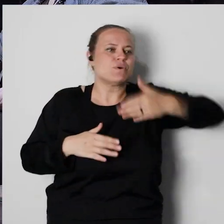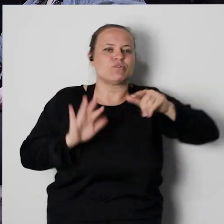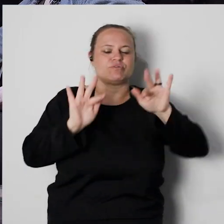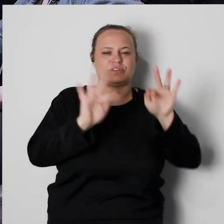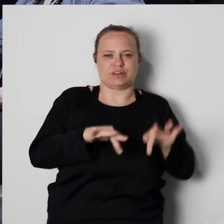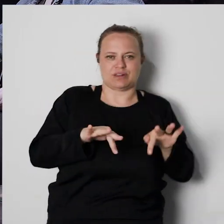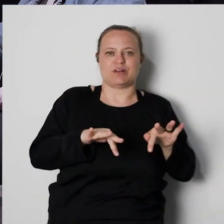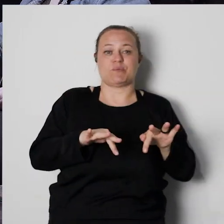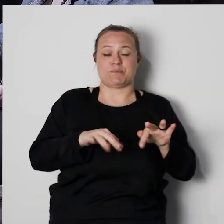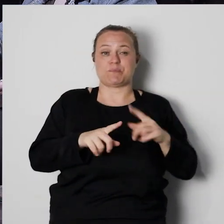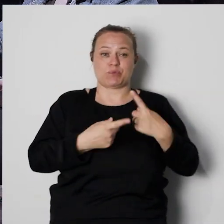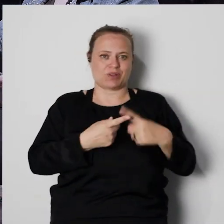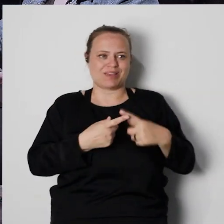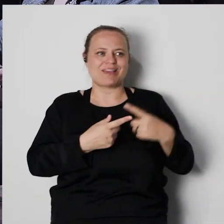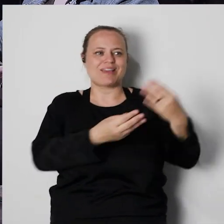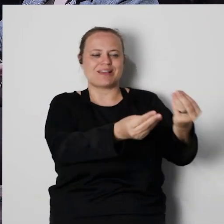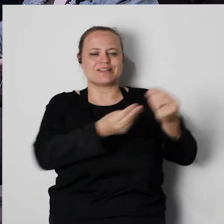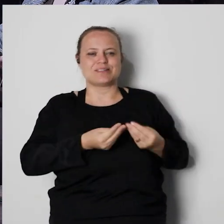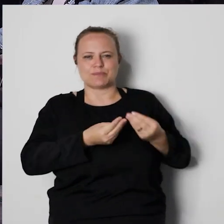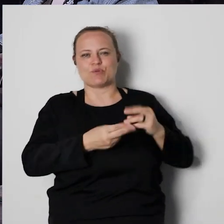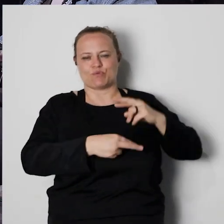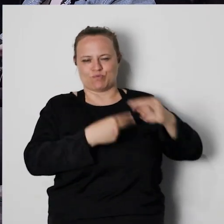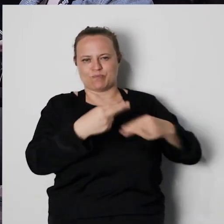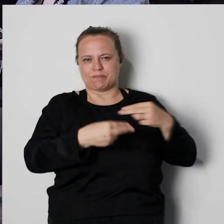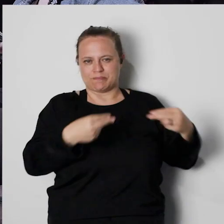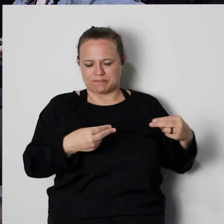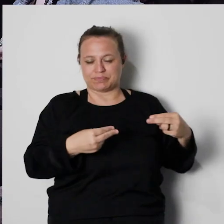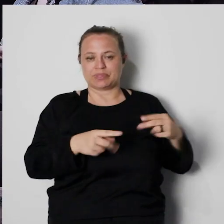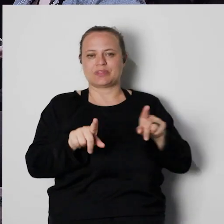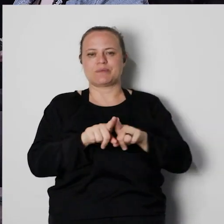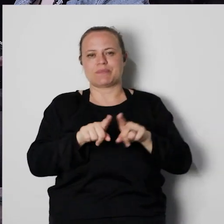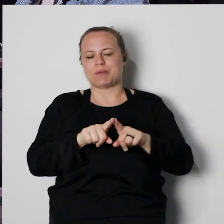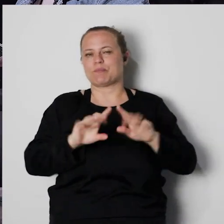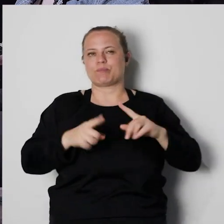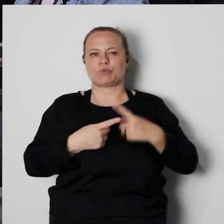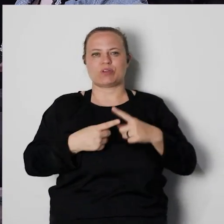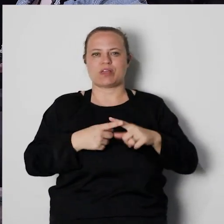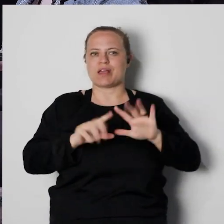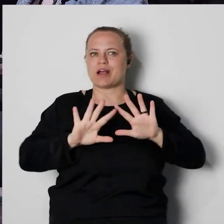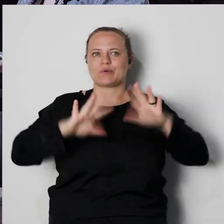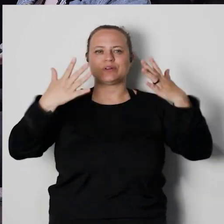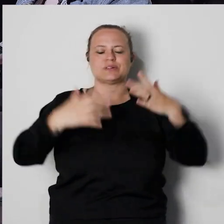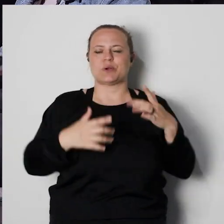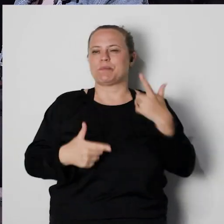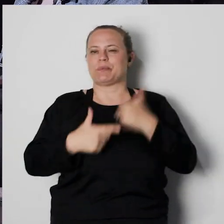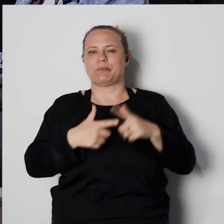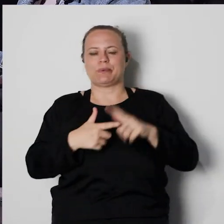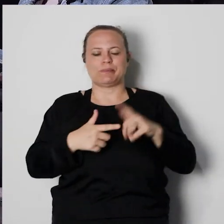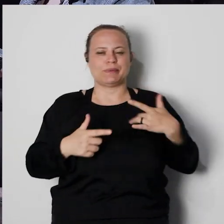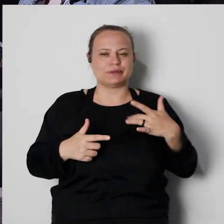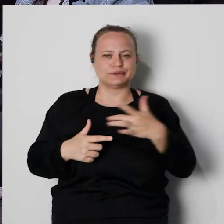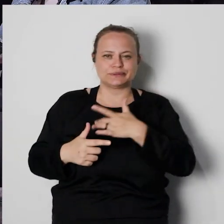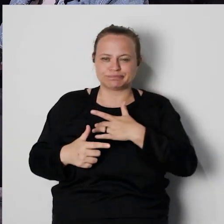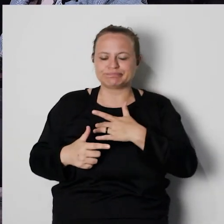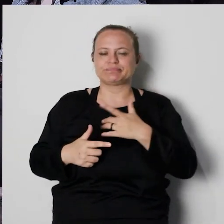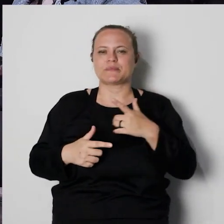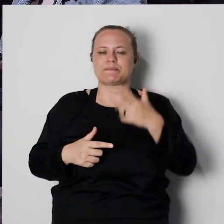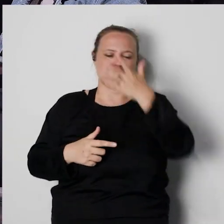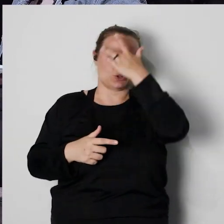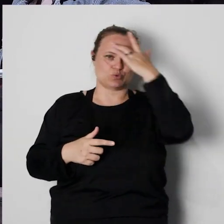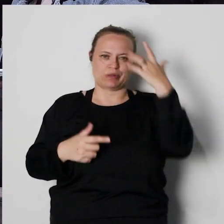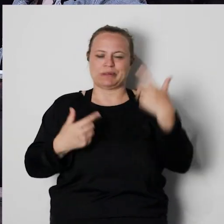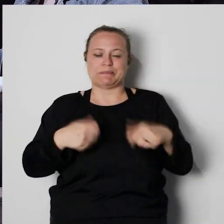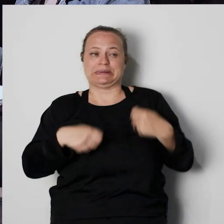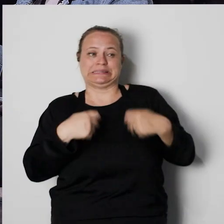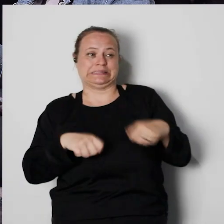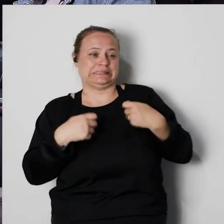pela maneira como foi entendido um pouco melhor a questão do relatório final, que não era necessariamente uma prestação ou reconhecimento